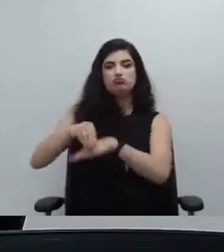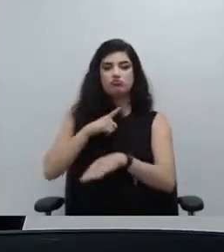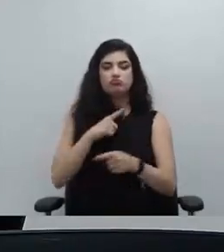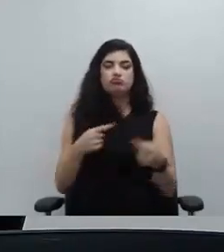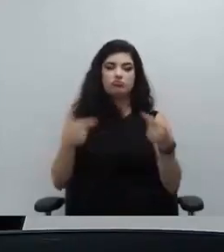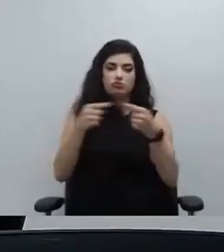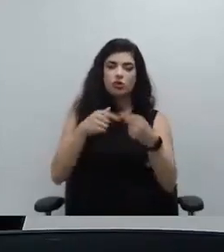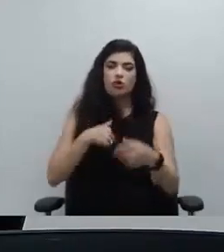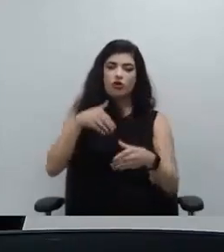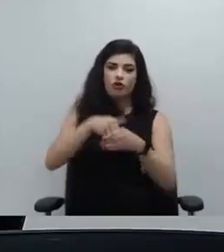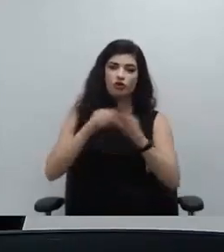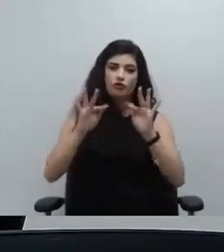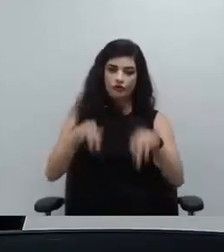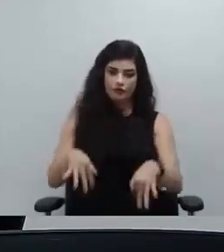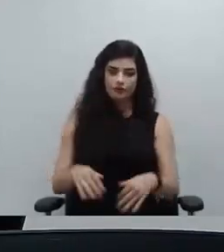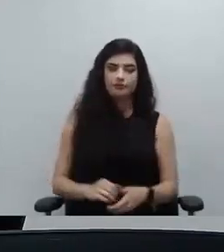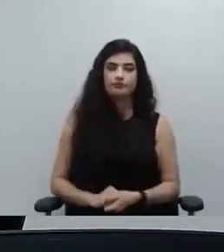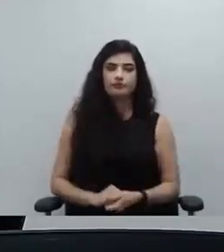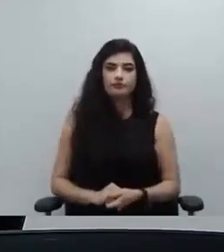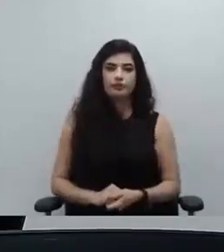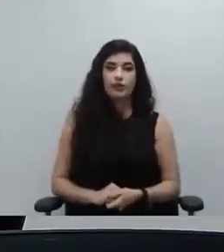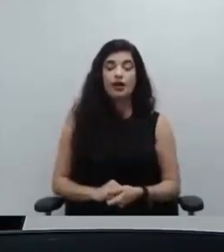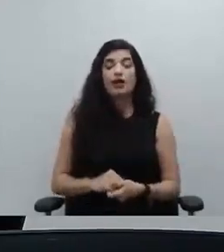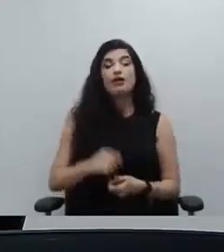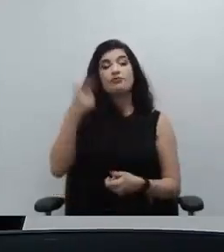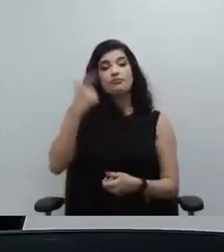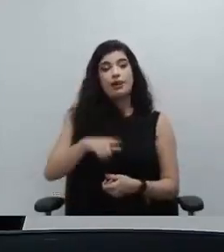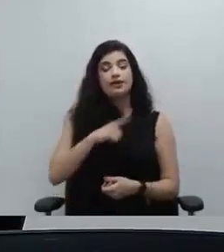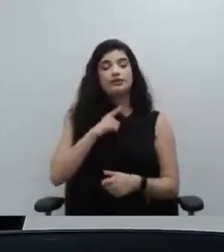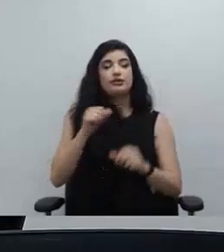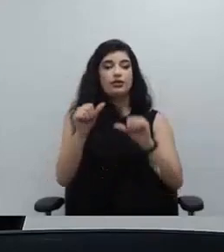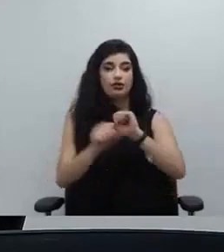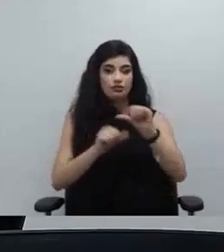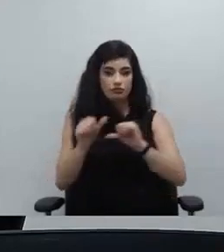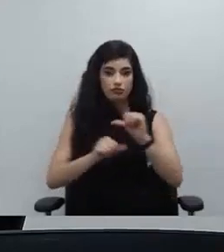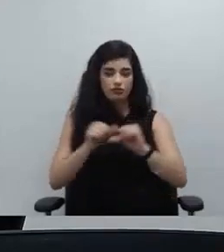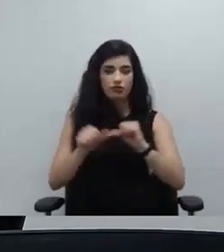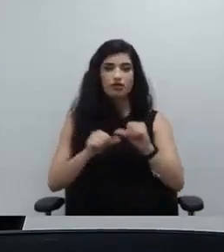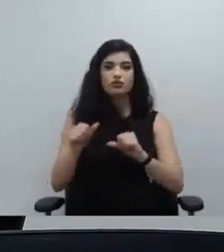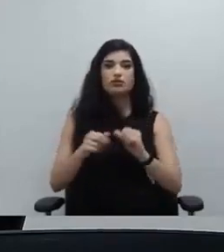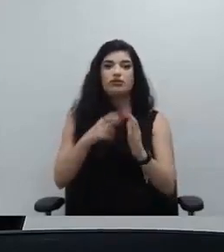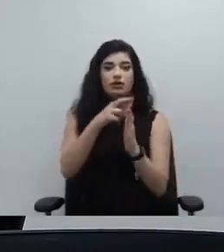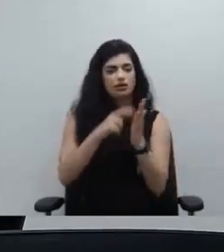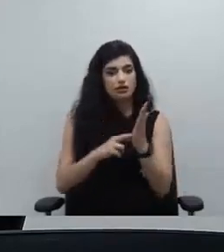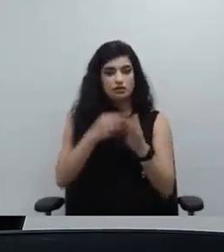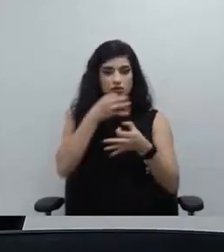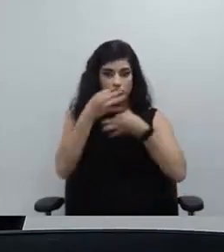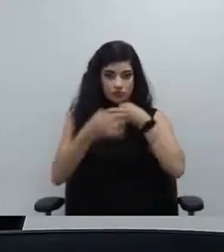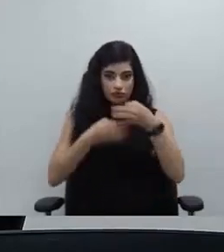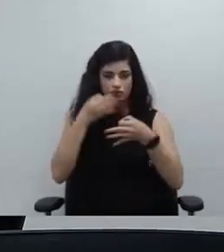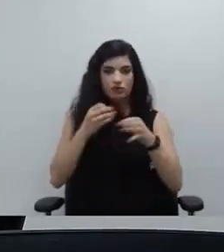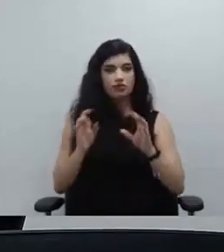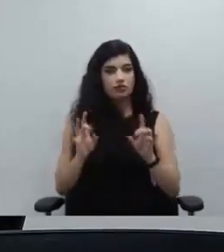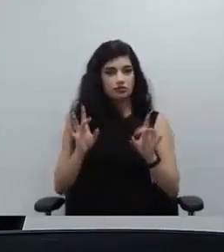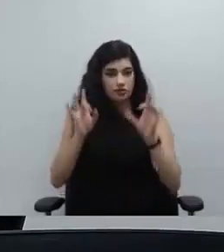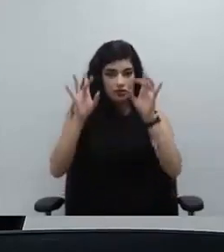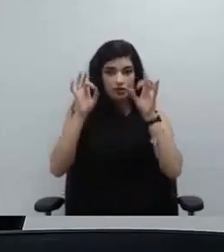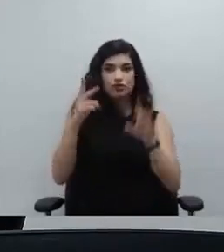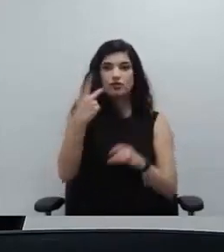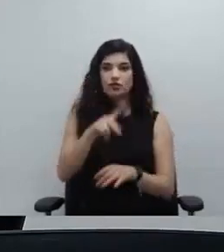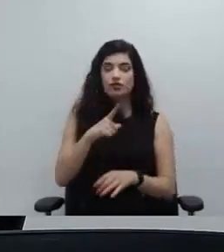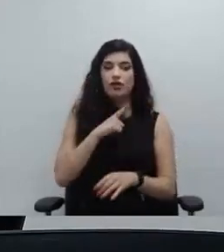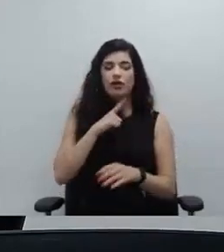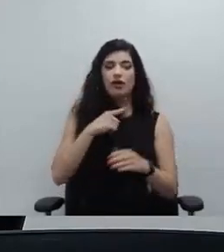incorporadas no meu voto ao final do dispositivo. Acolho as alterações de redação sugeridas pelos núcleos especializados, conforme